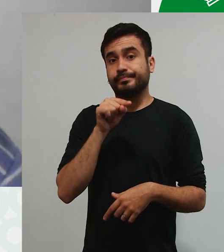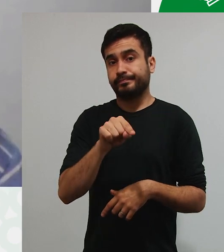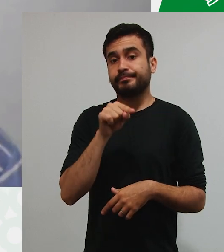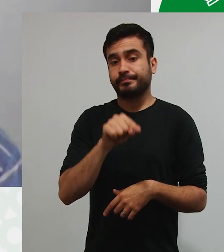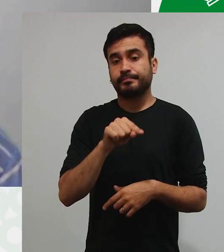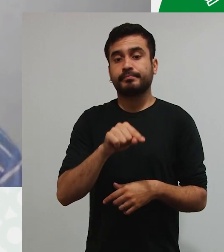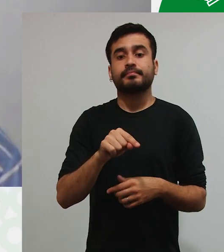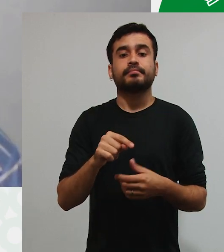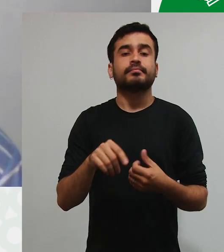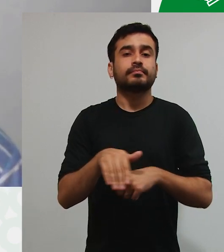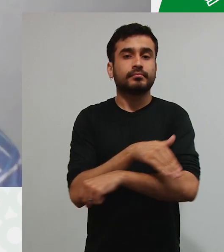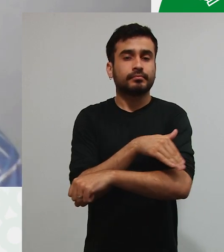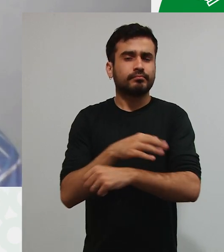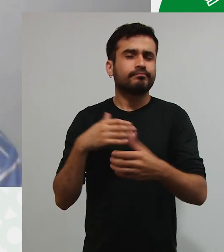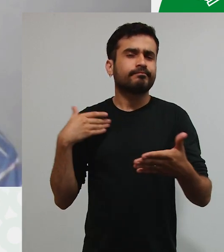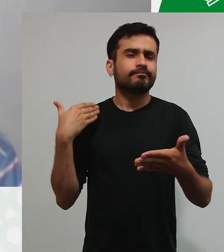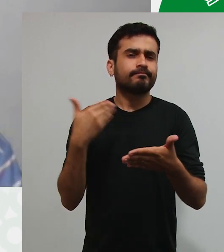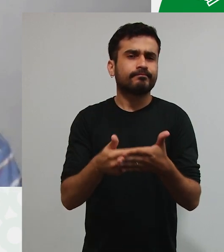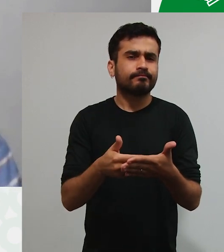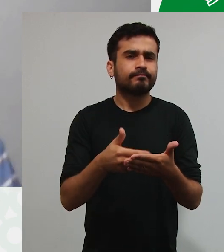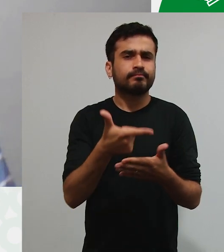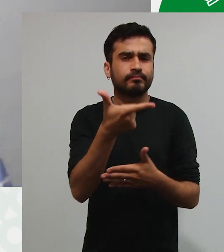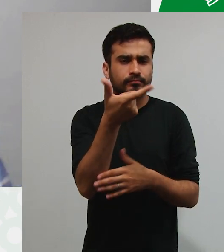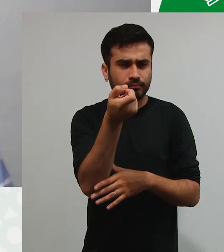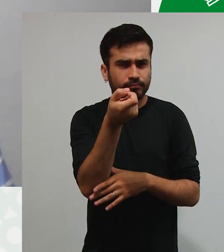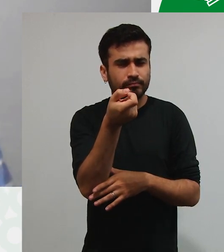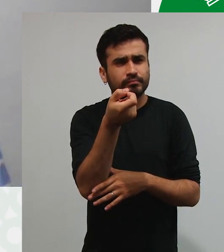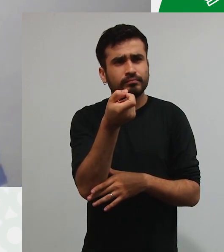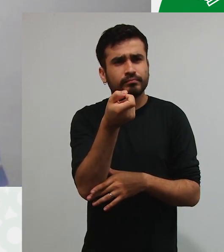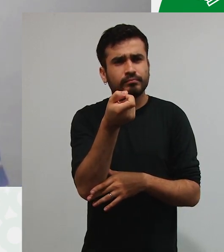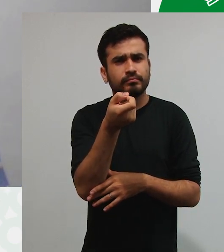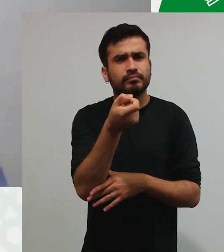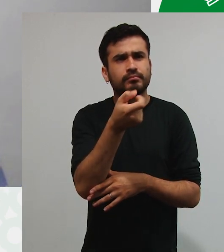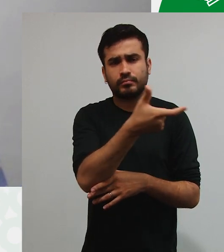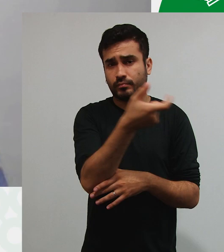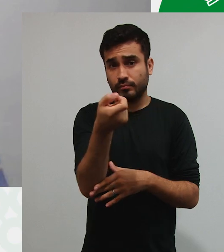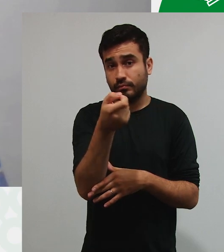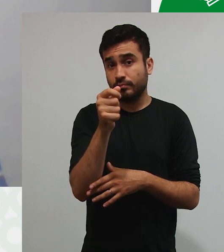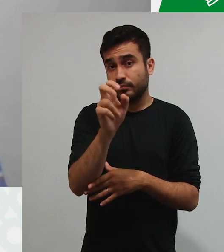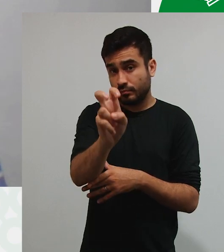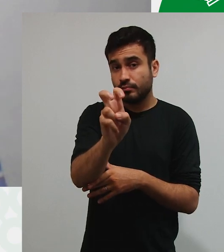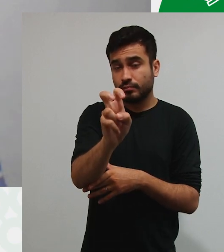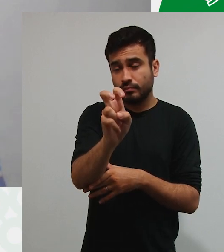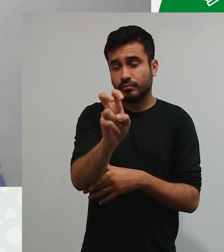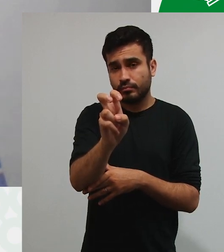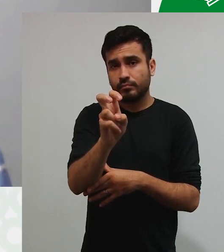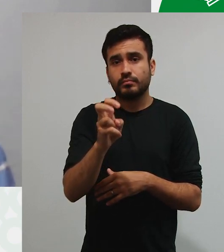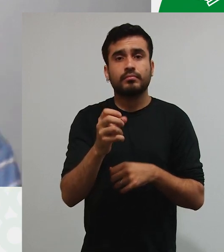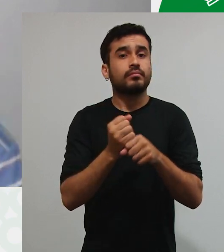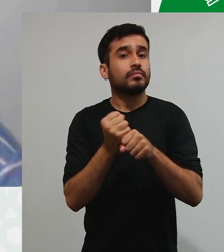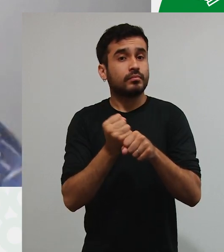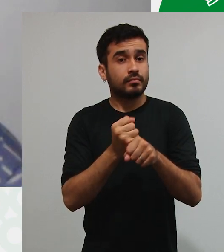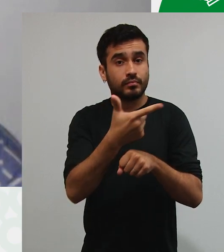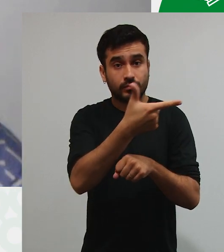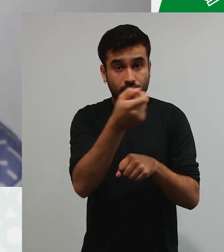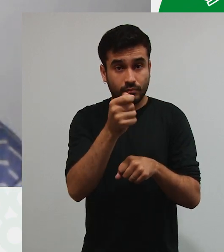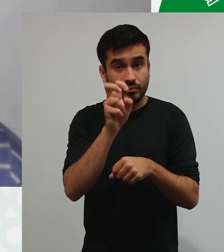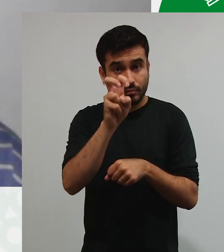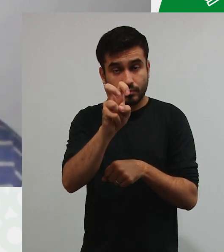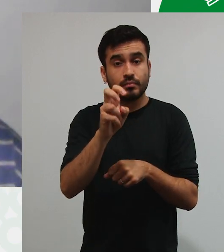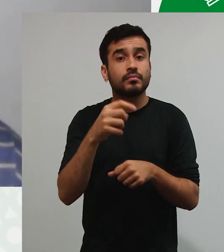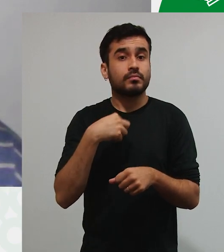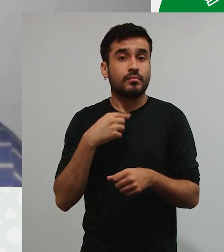2005. Nesse ano de 2005 também, eu já tinha terminado o curso de História em 2003, já tinha entrado